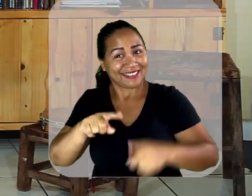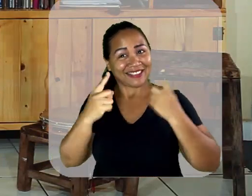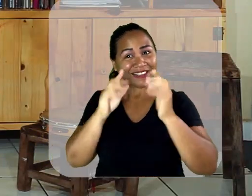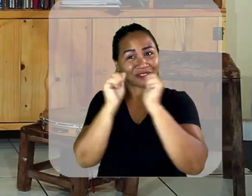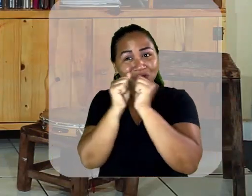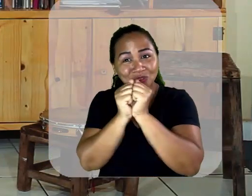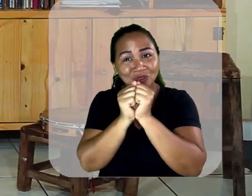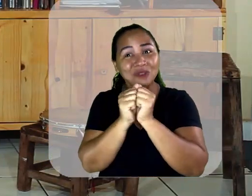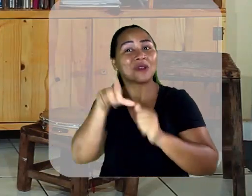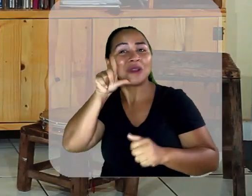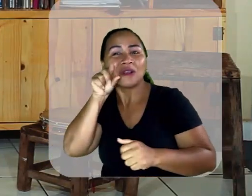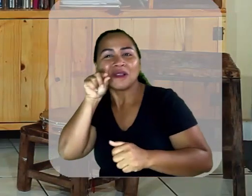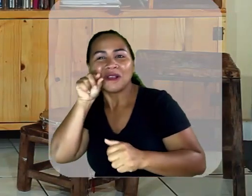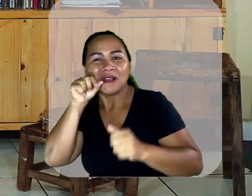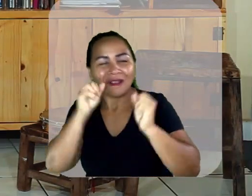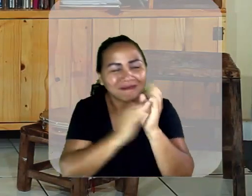a passarada.